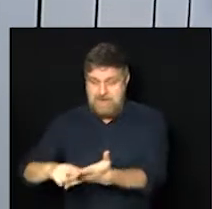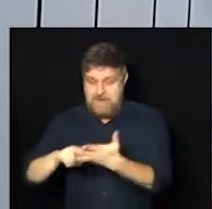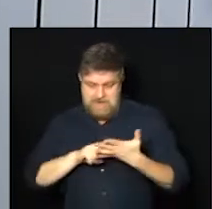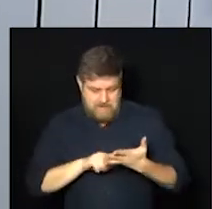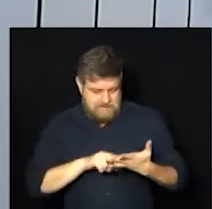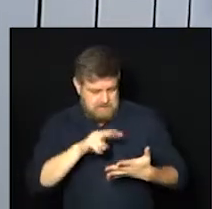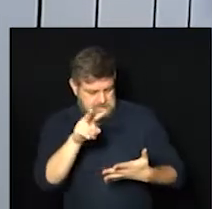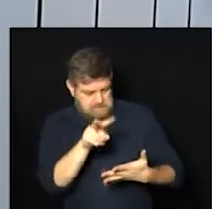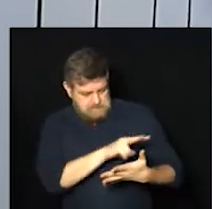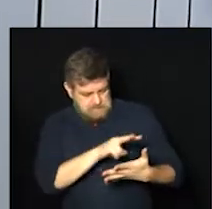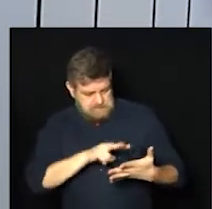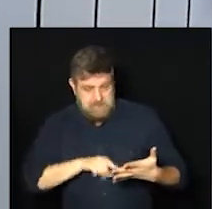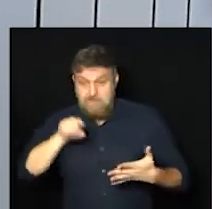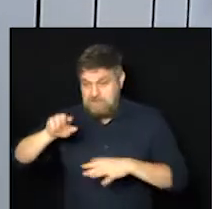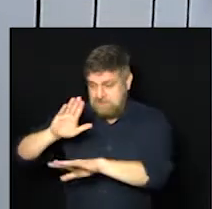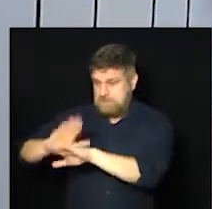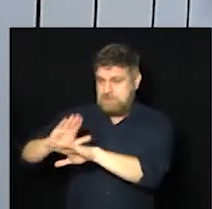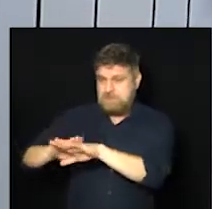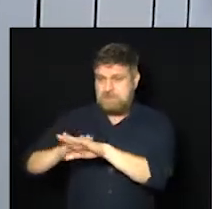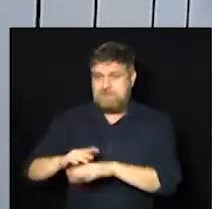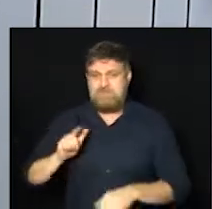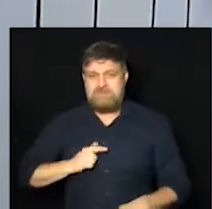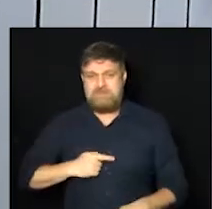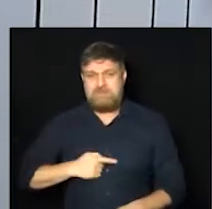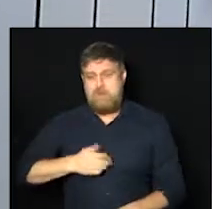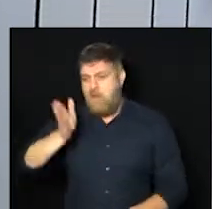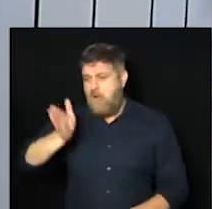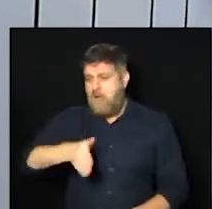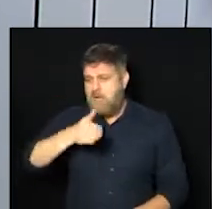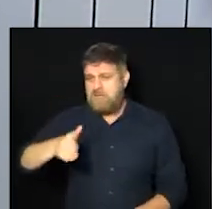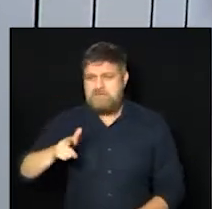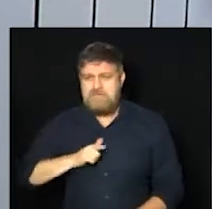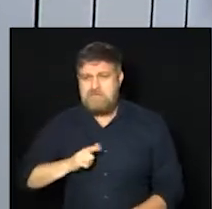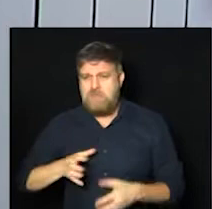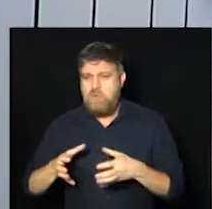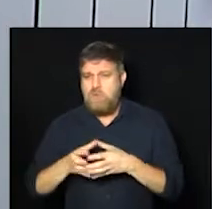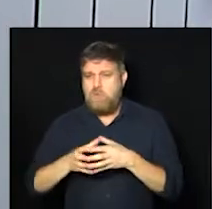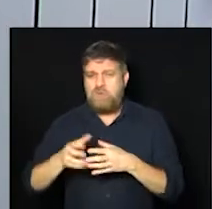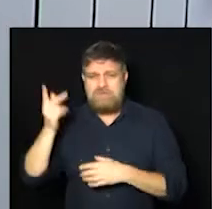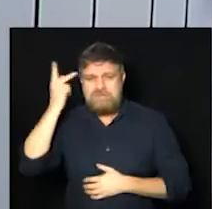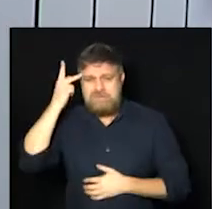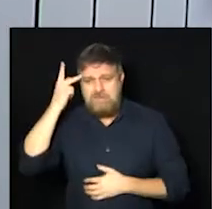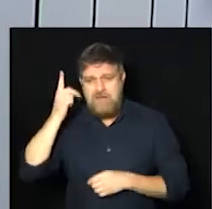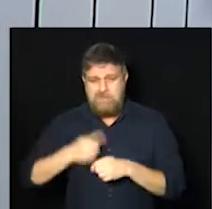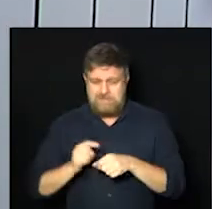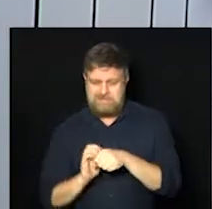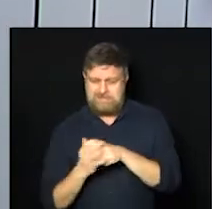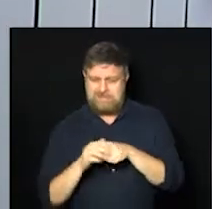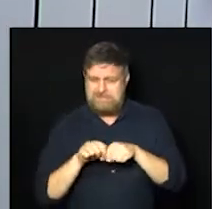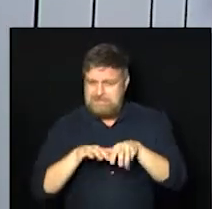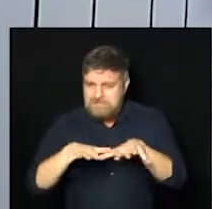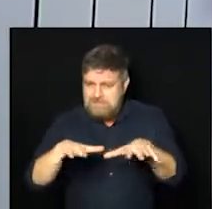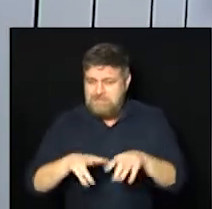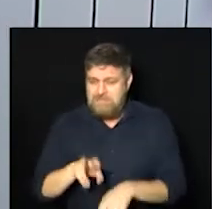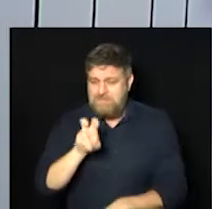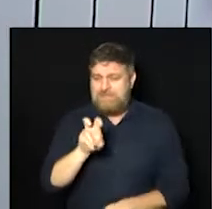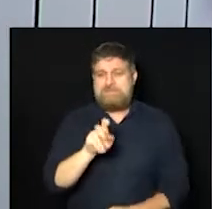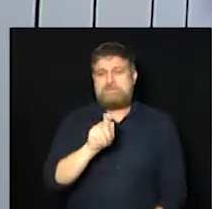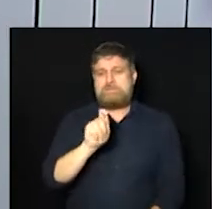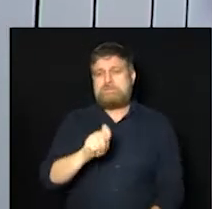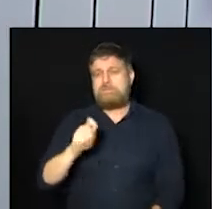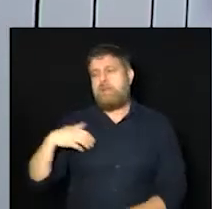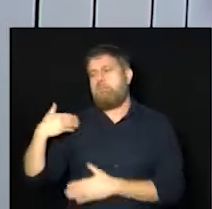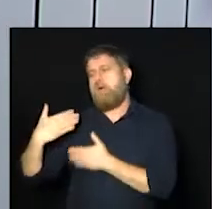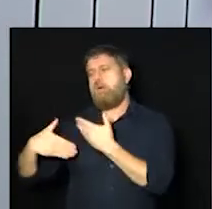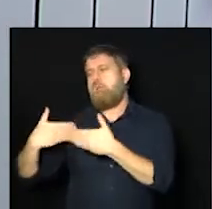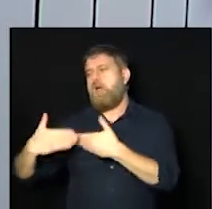por você, Jefo, suspendendo a Liga Paulista por conta desta pandemia. 5 meses depois,